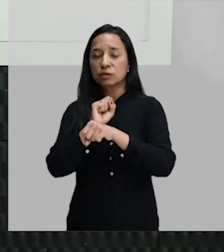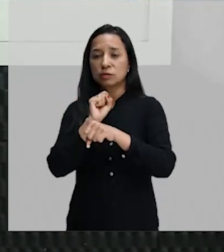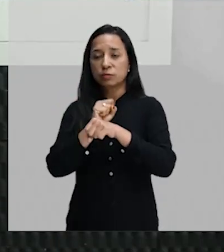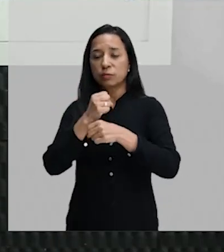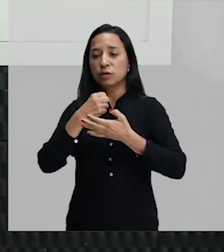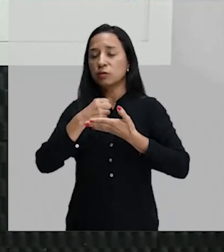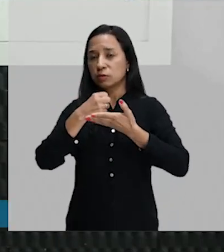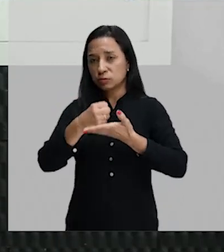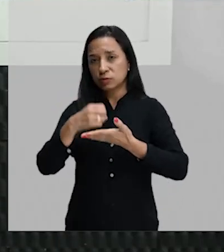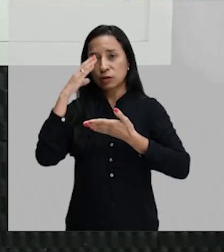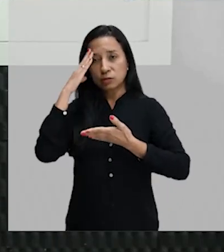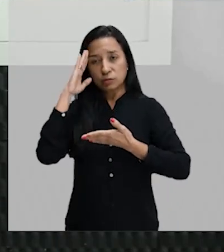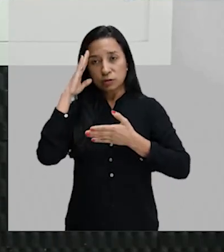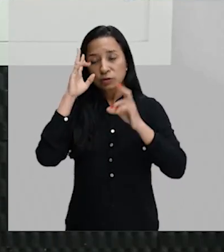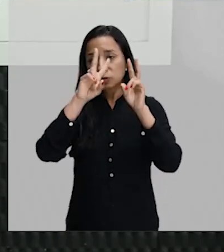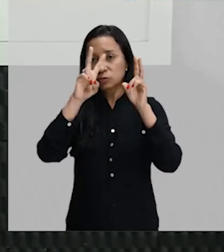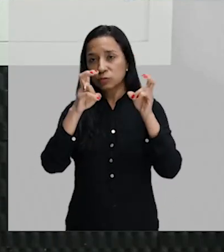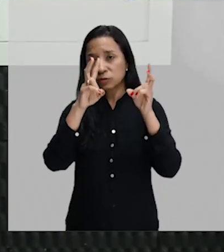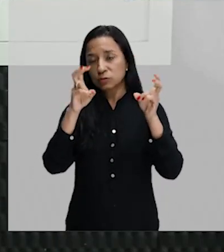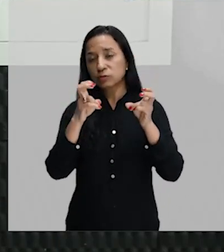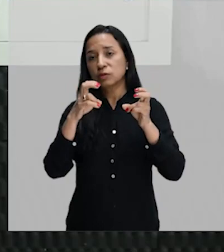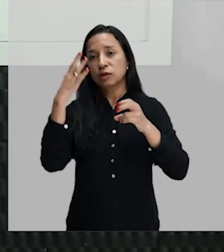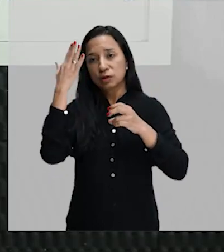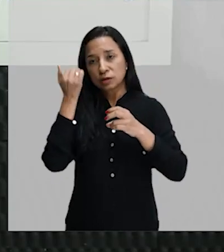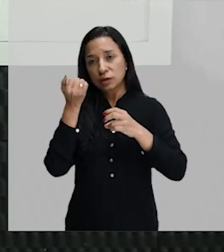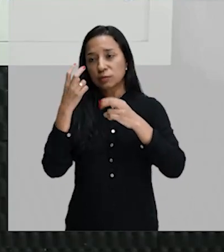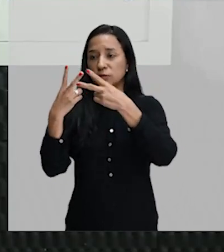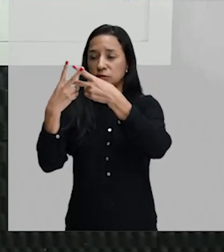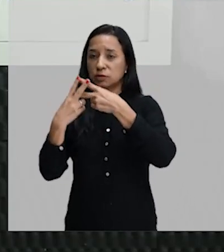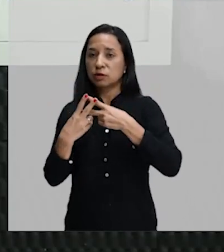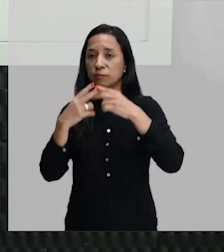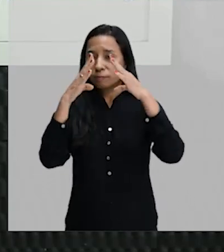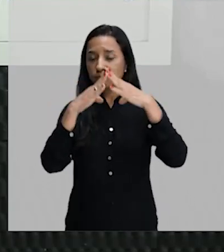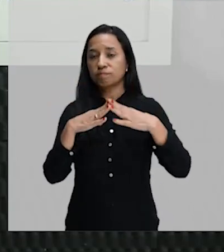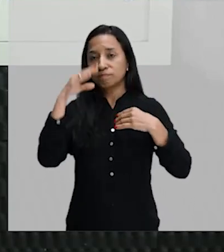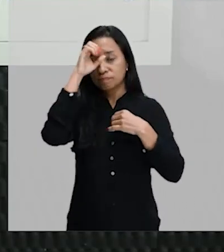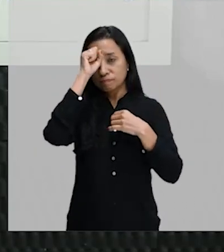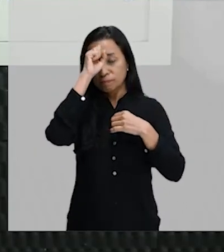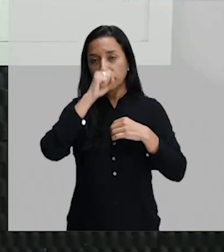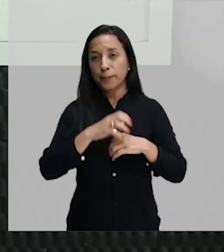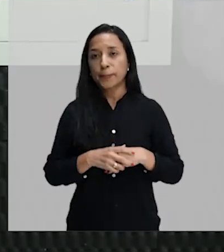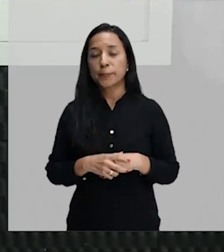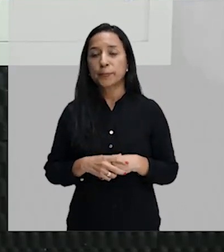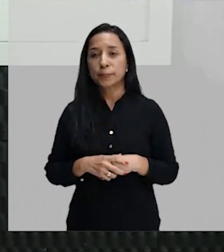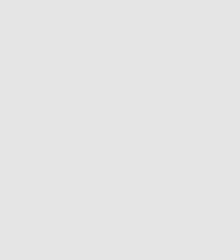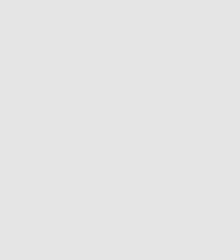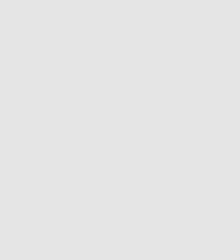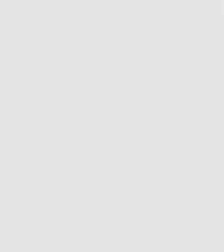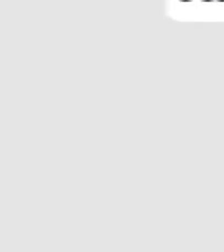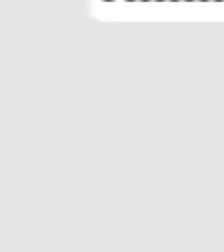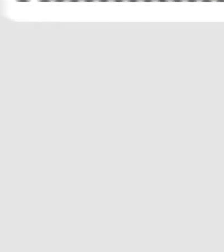que tenham compreendido o assunto. Já sabe, né? Hashtag fica em casa aprendendo.